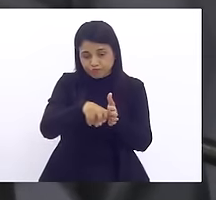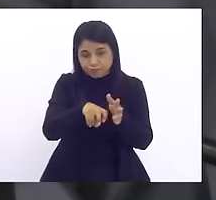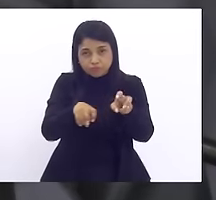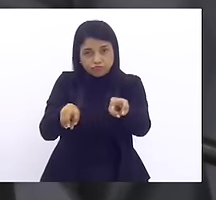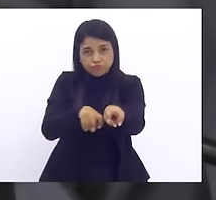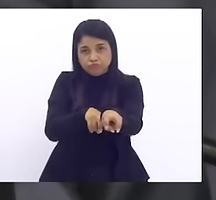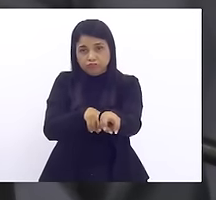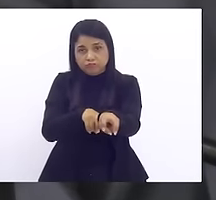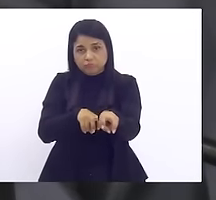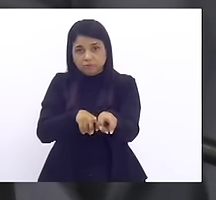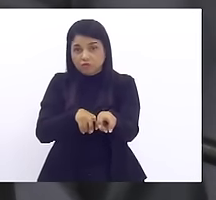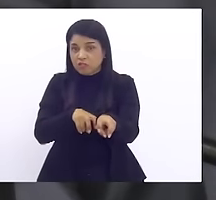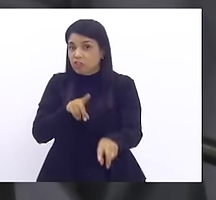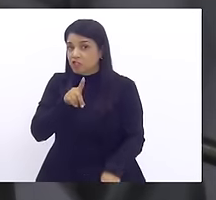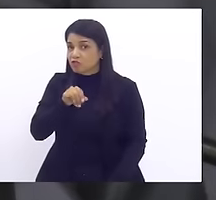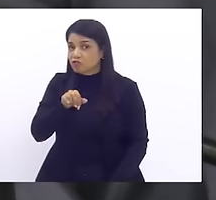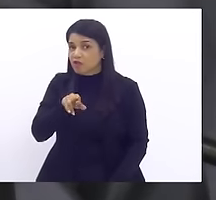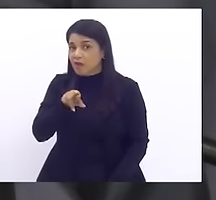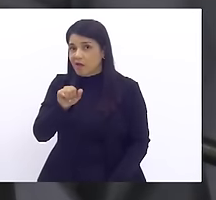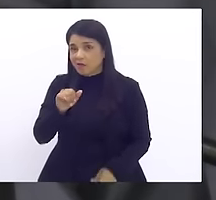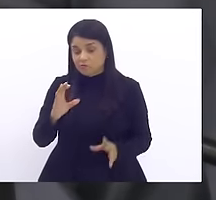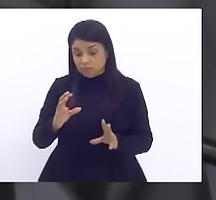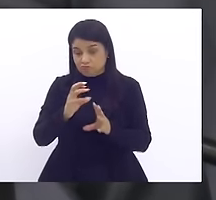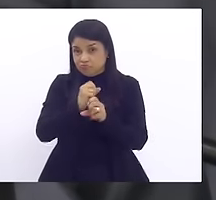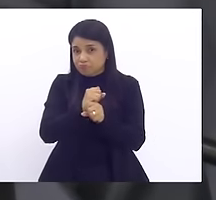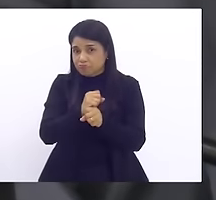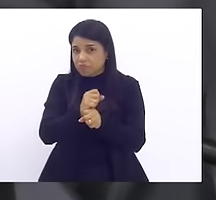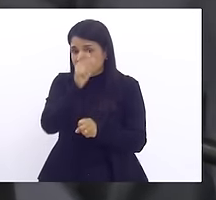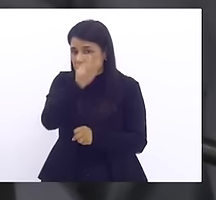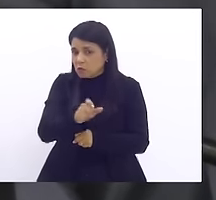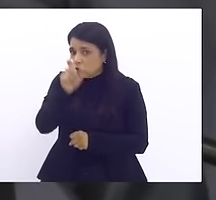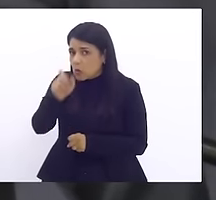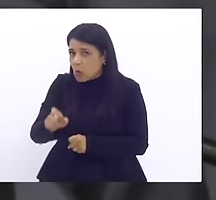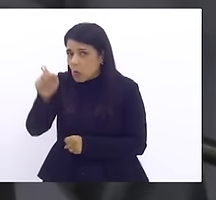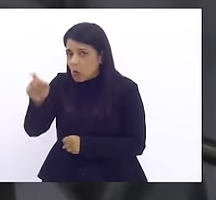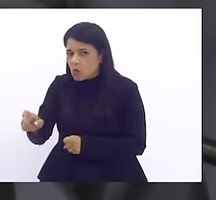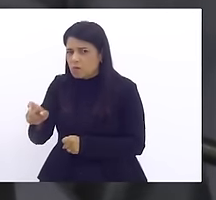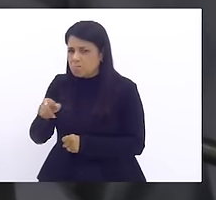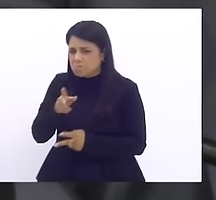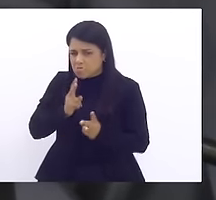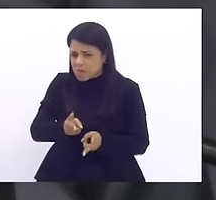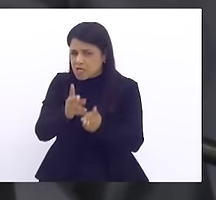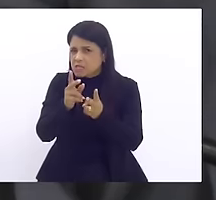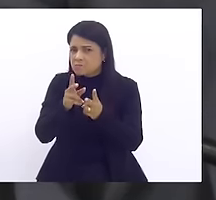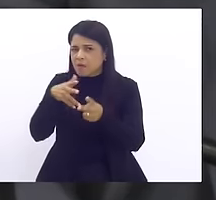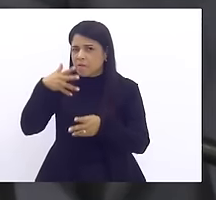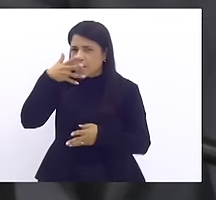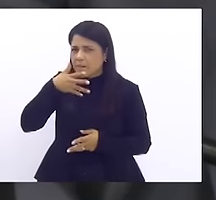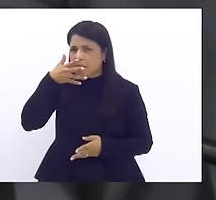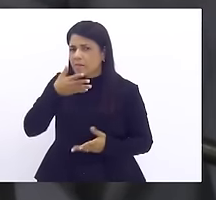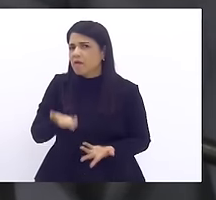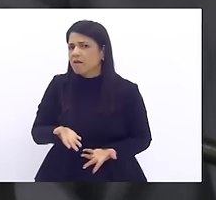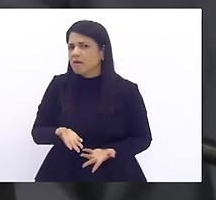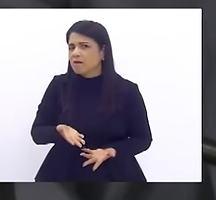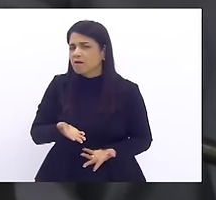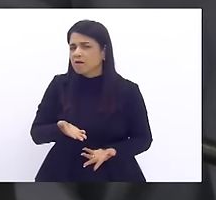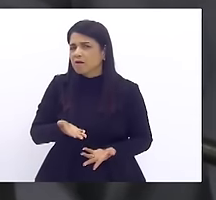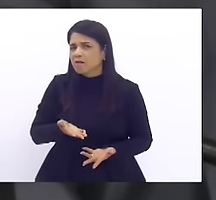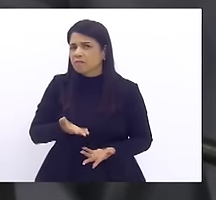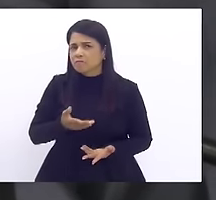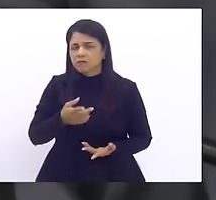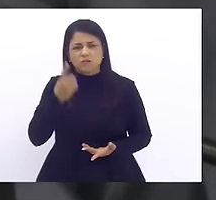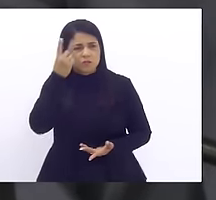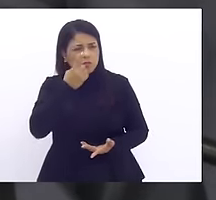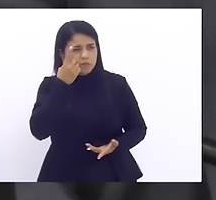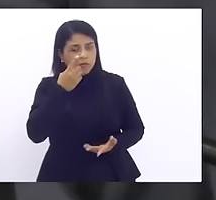diário a gente tá falando de coisas que soma muito mexe com muita gente então assim eu acredito que se a gente juntar realmente como os deputados